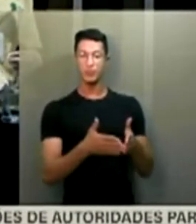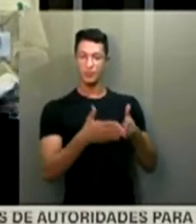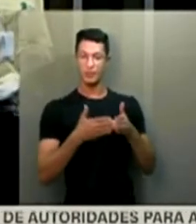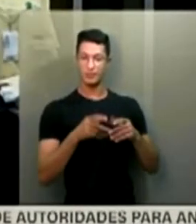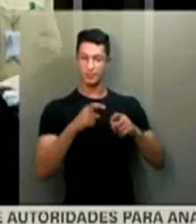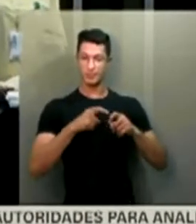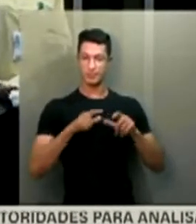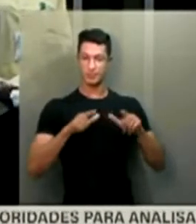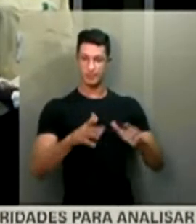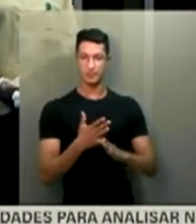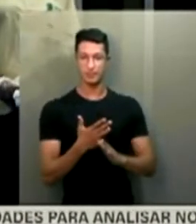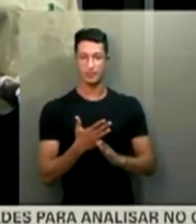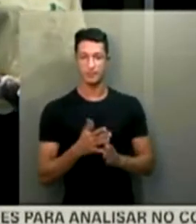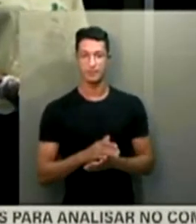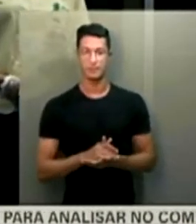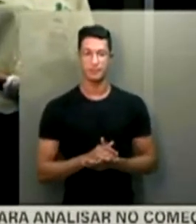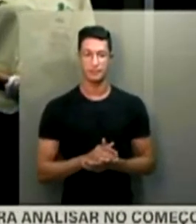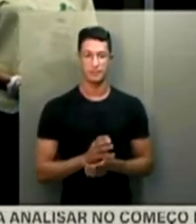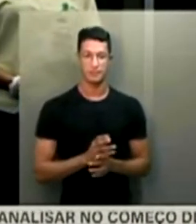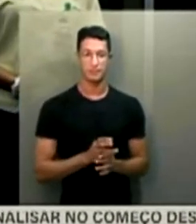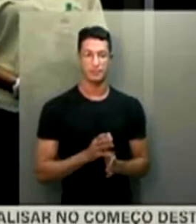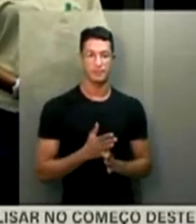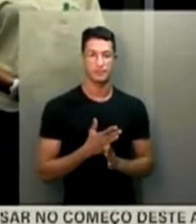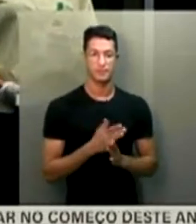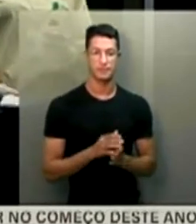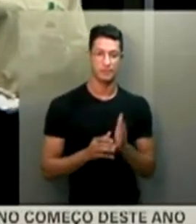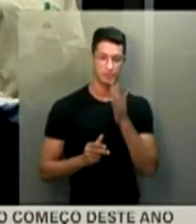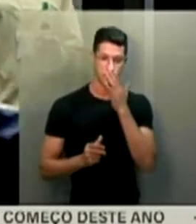do cargo. Pediu afastamento.